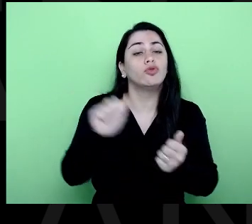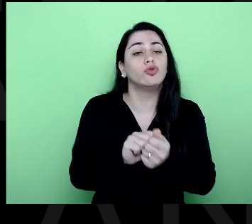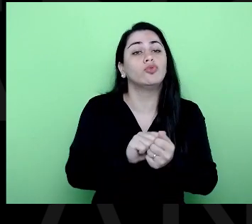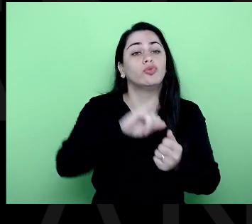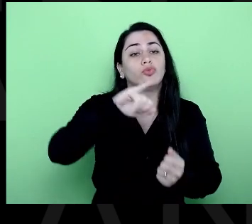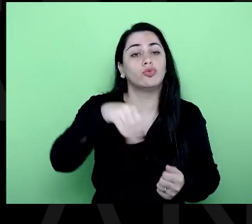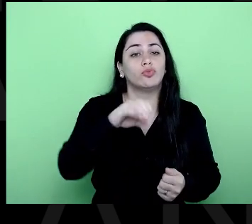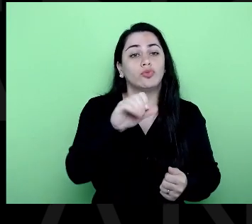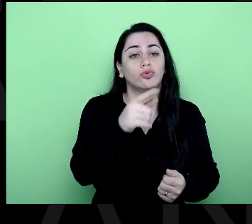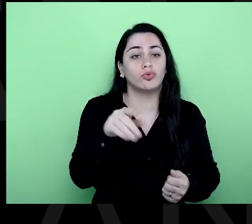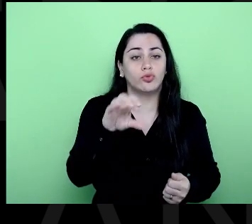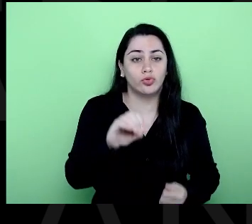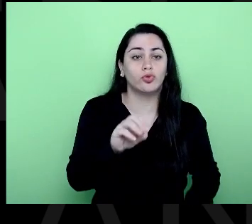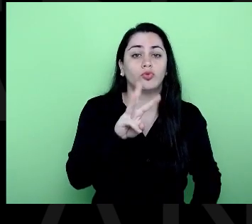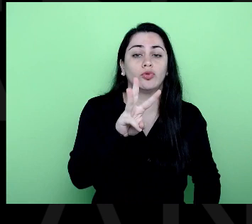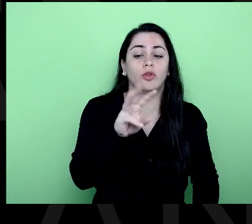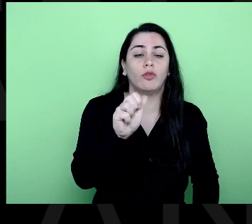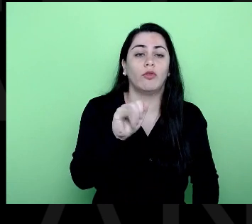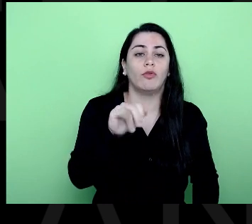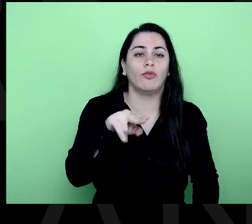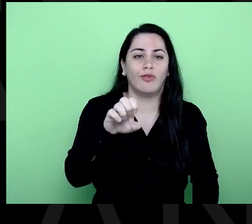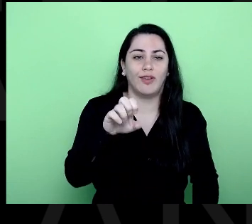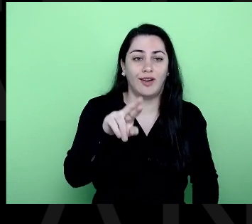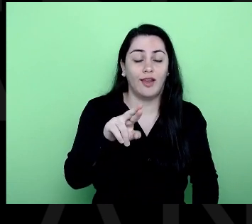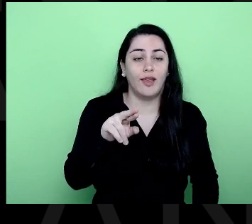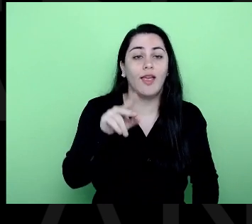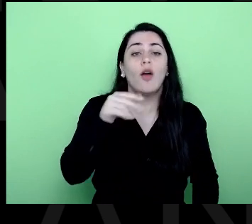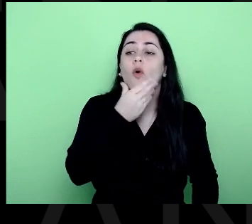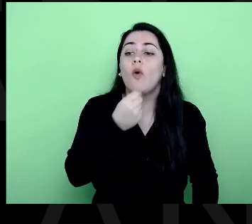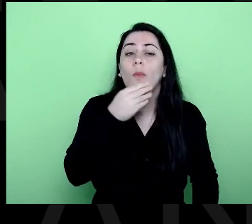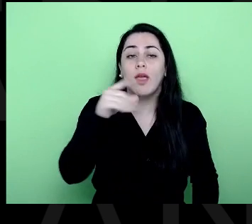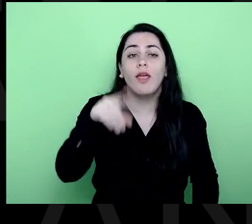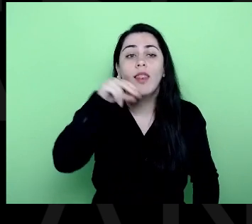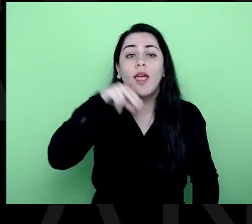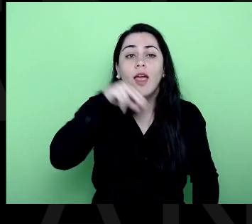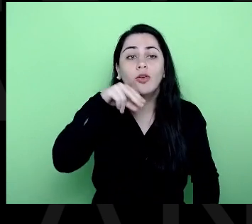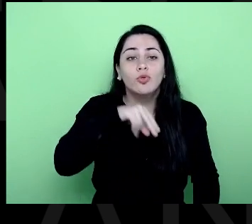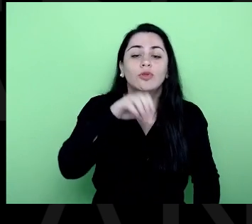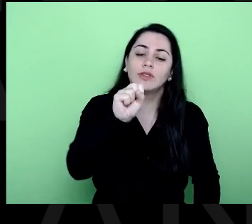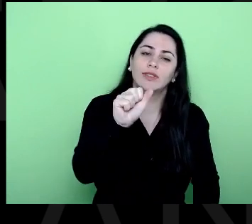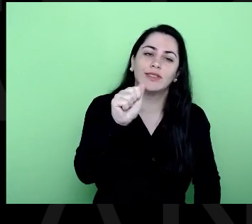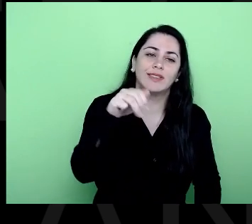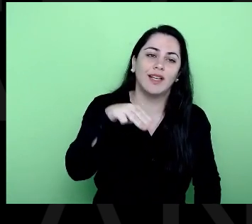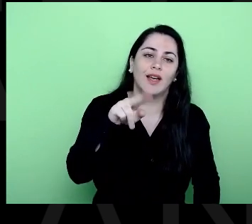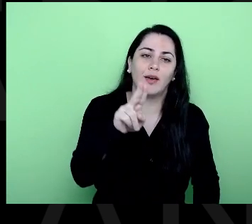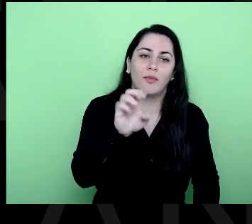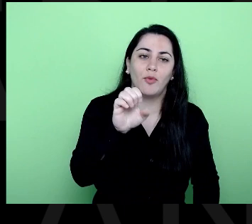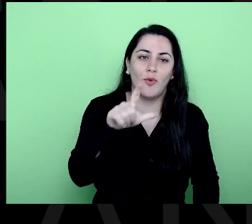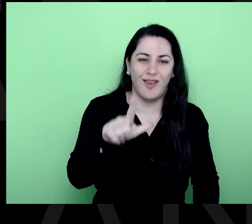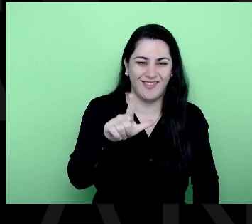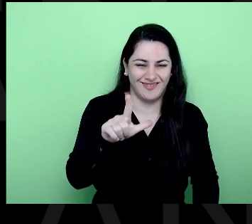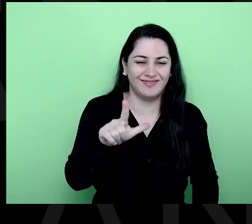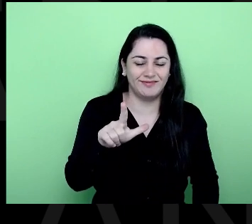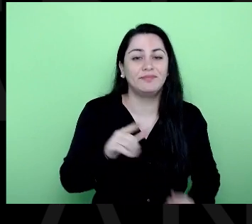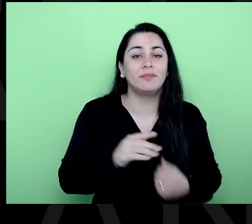neto do Samuel Weiner. E aí, a gente conversando um dia lá numa praia, sobre